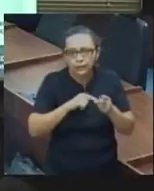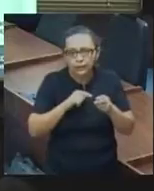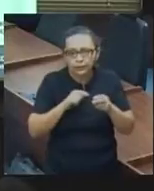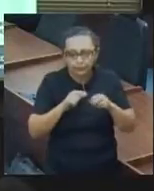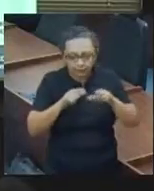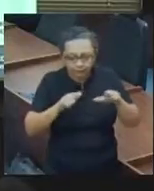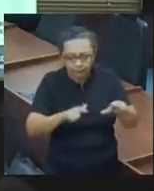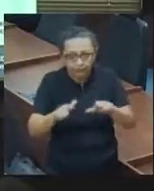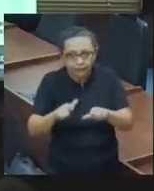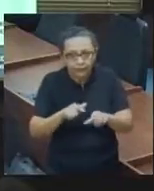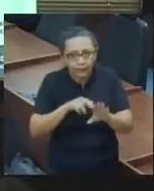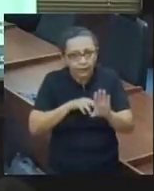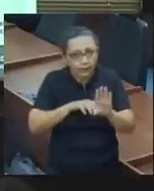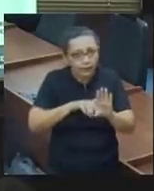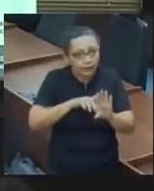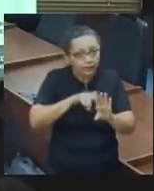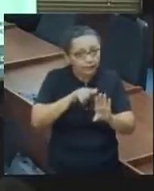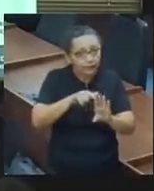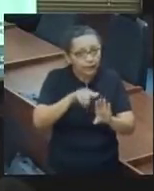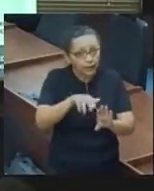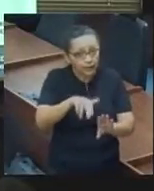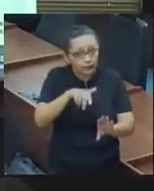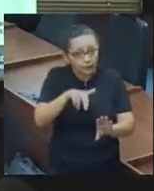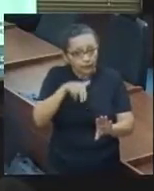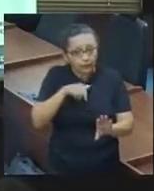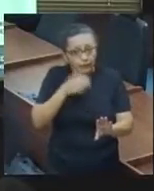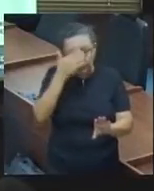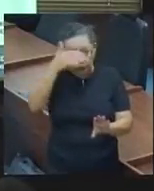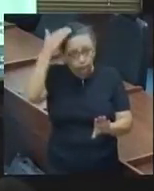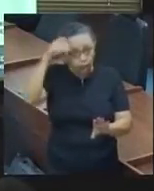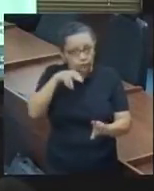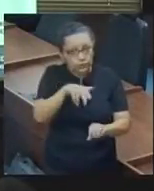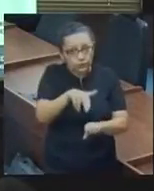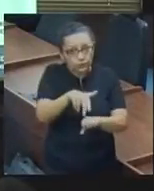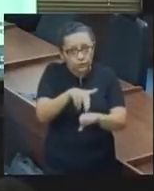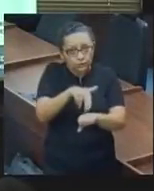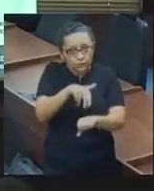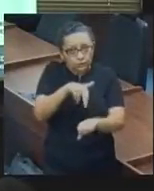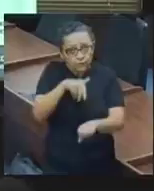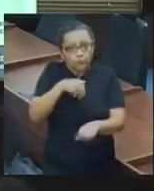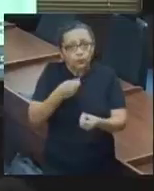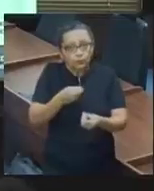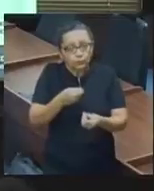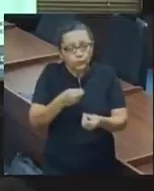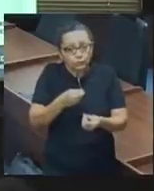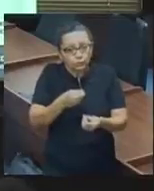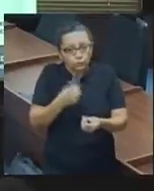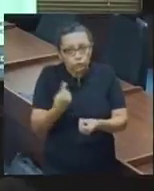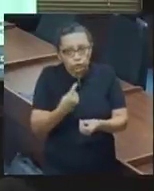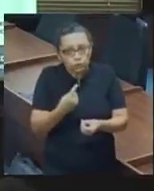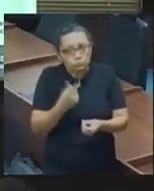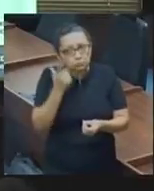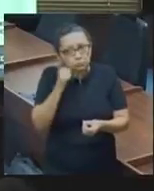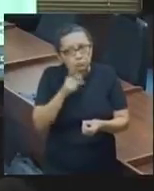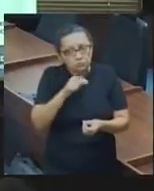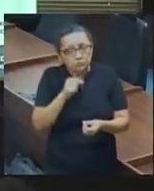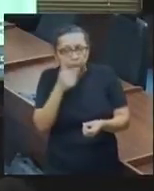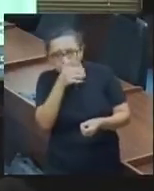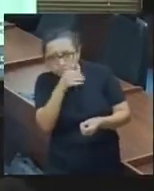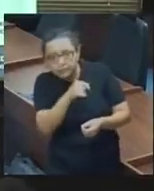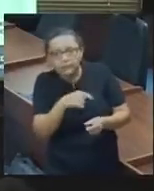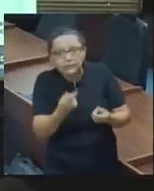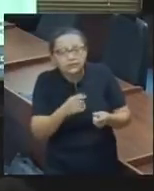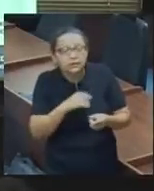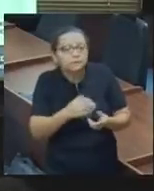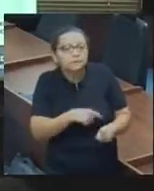subiu de costas sem carregar nada agora imagina carregando 45 quilos que é o que cada um deve estar carregando né